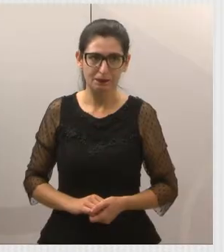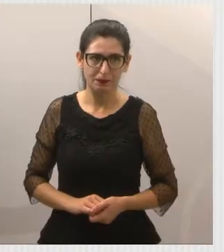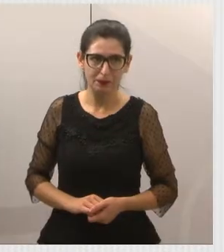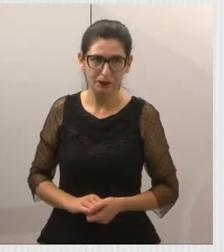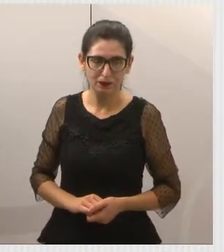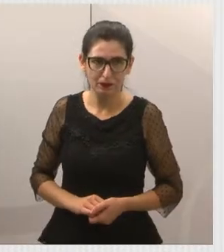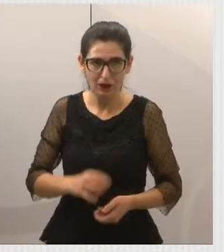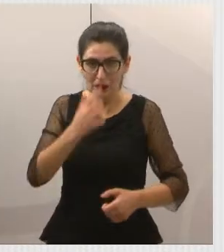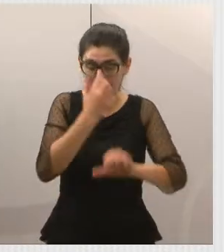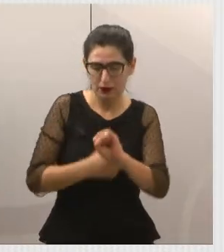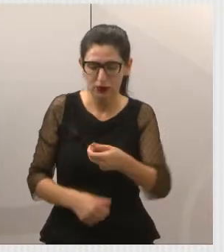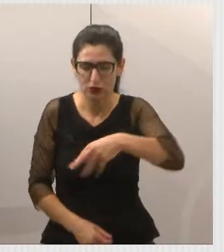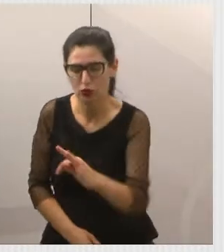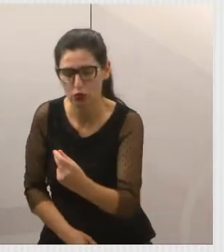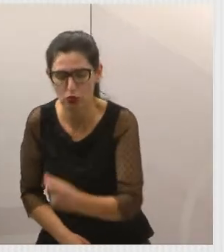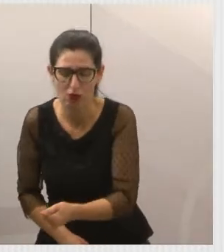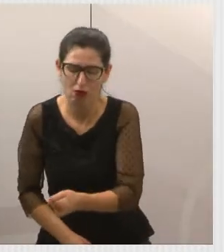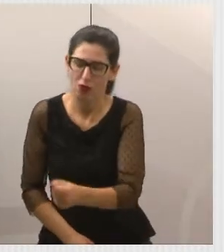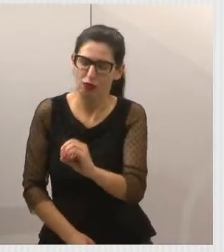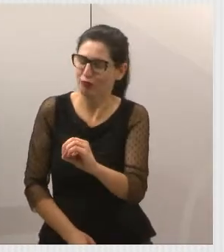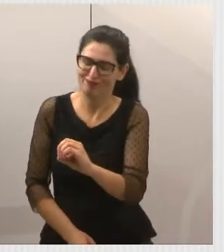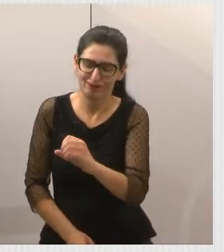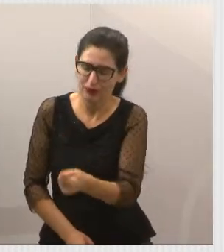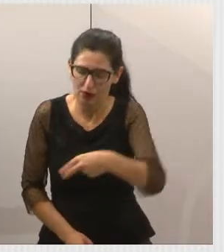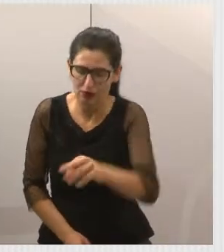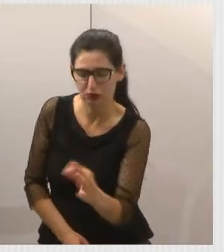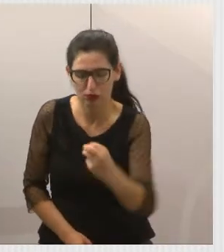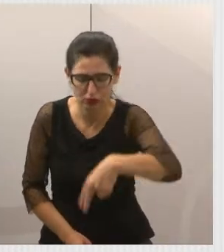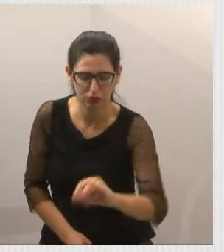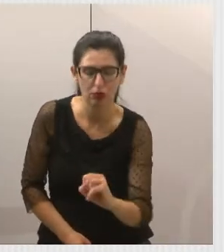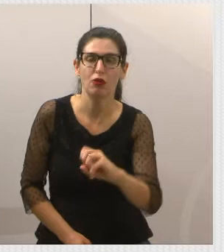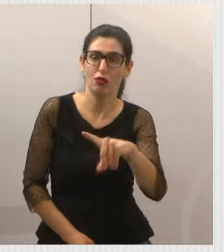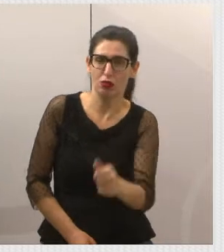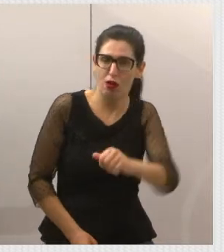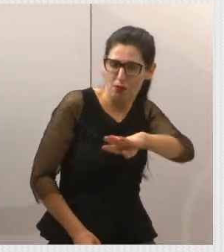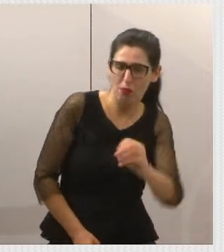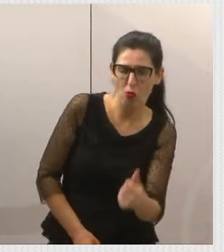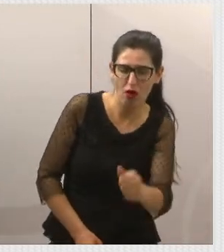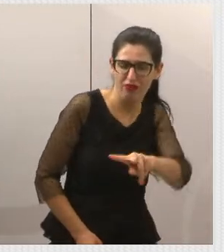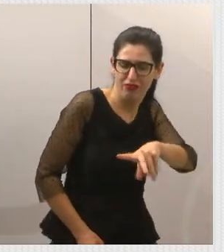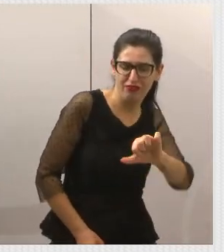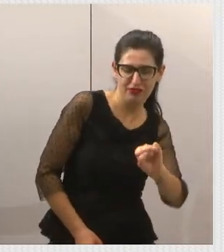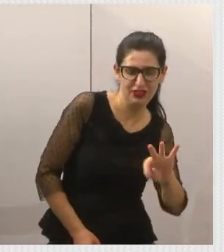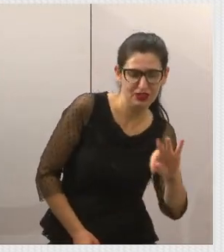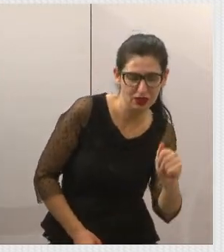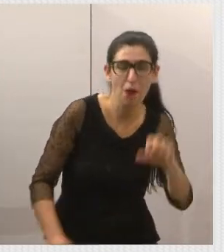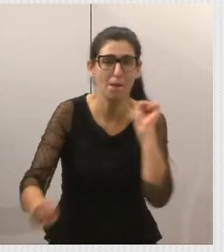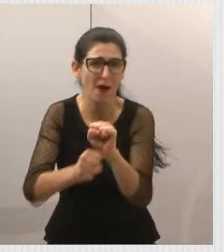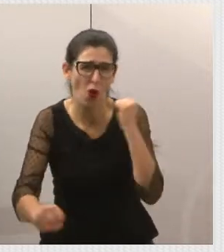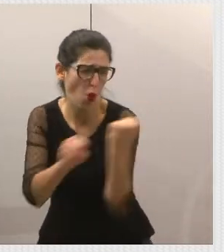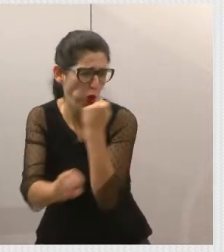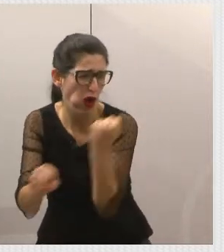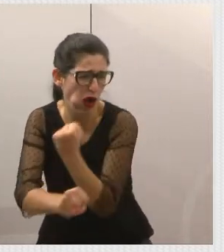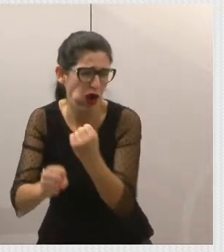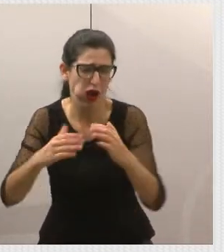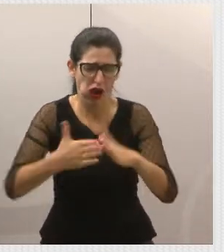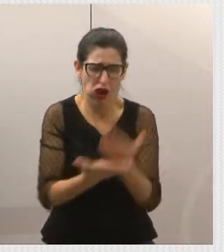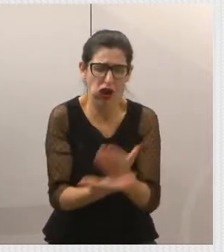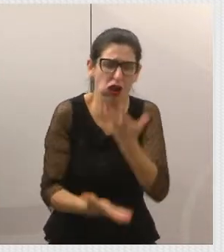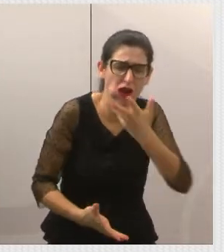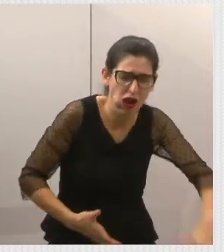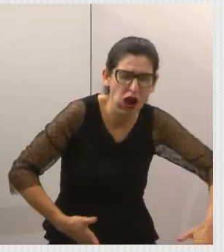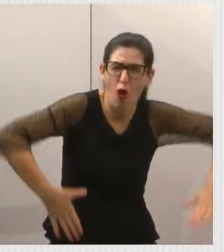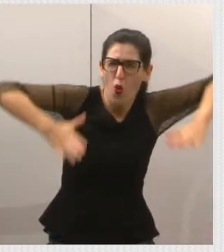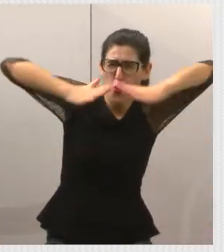A do Santo Antônio da Boa Vista, que a gente faz referência aqui, é aquela meio que estava parada a construção, aquele prédio grande lá no